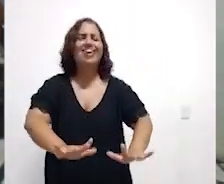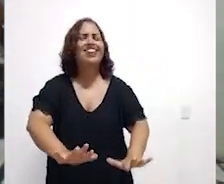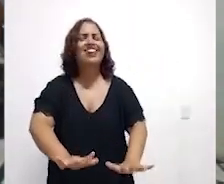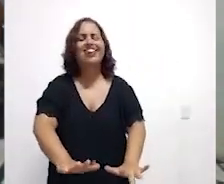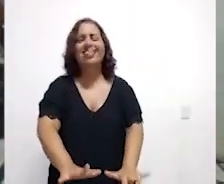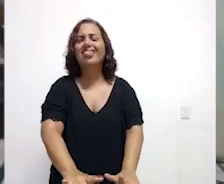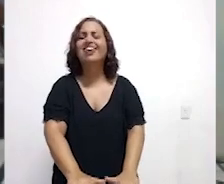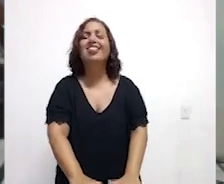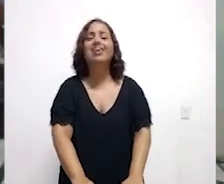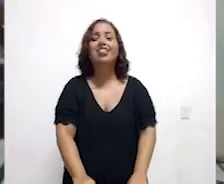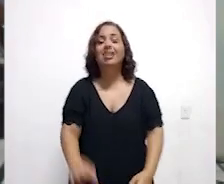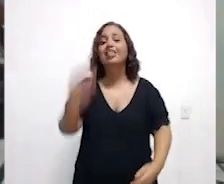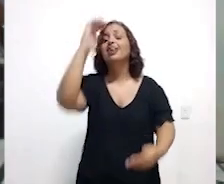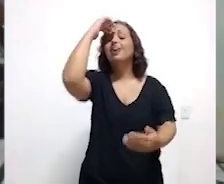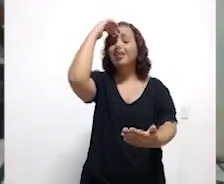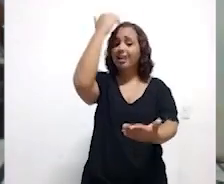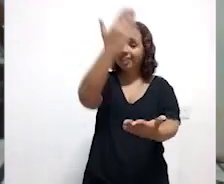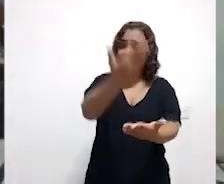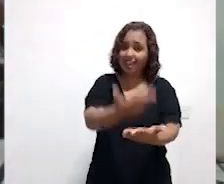bendita.